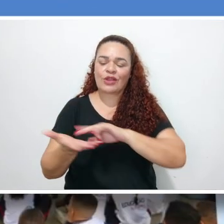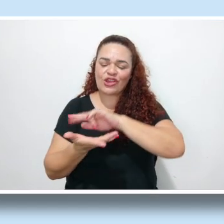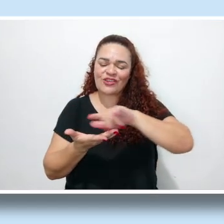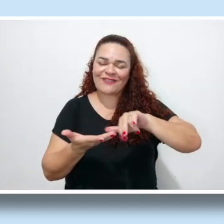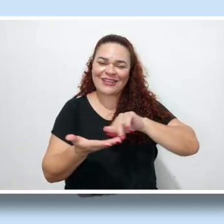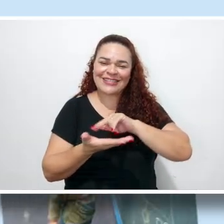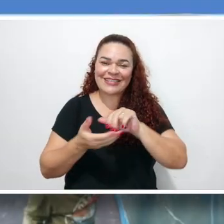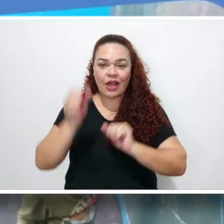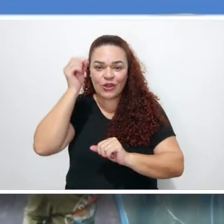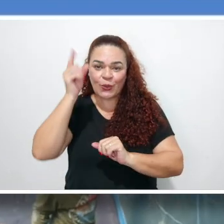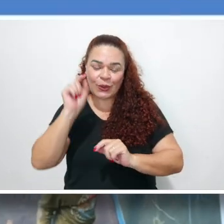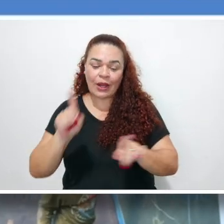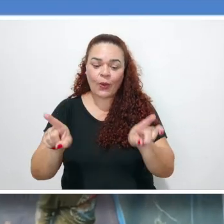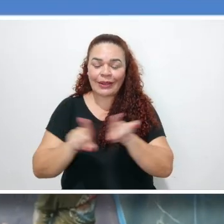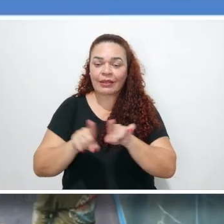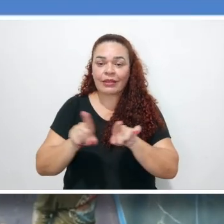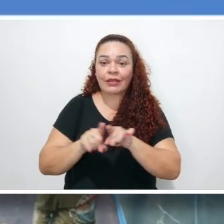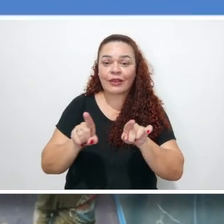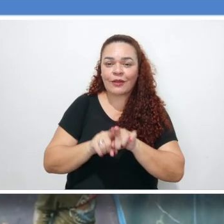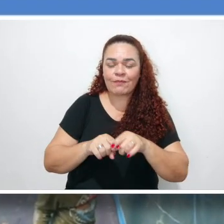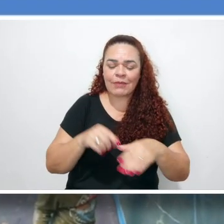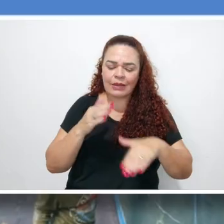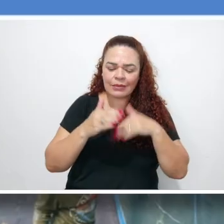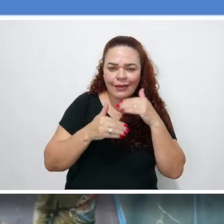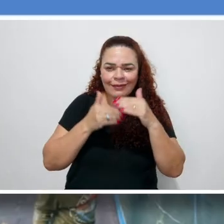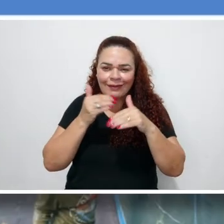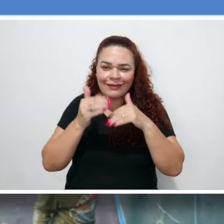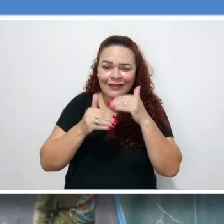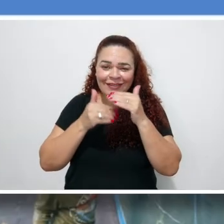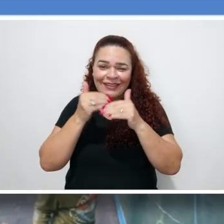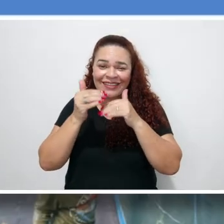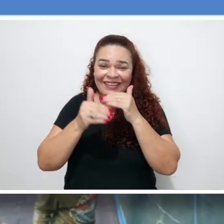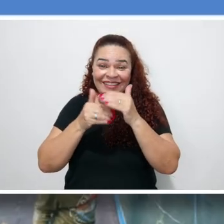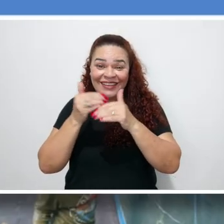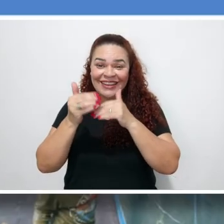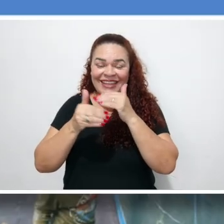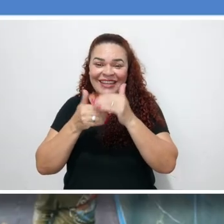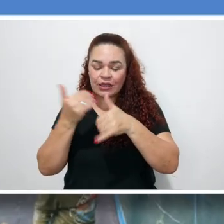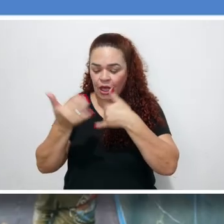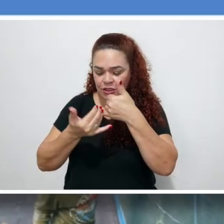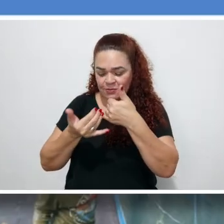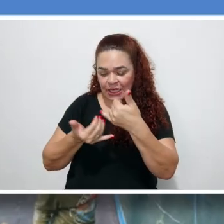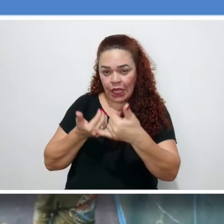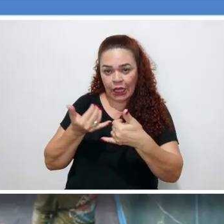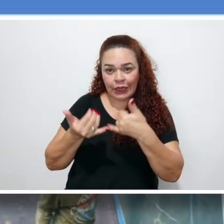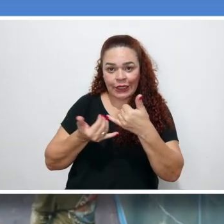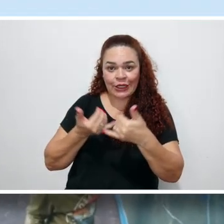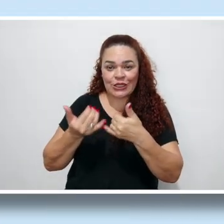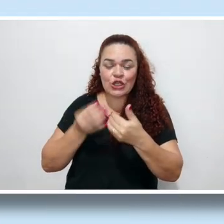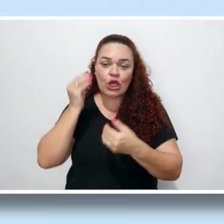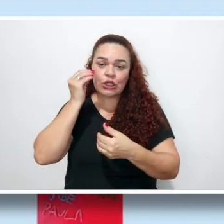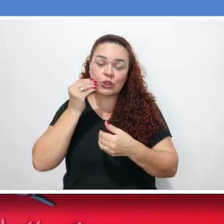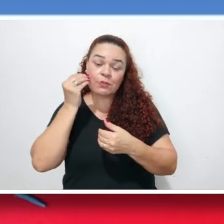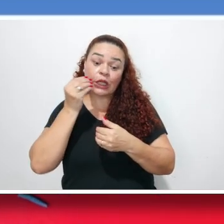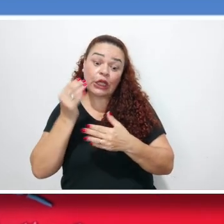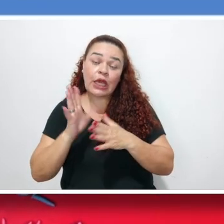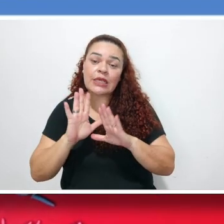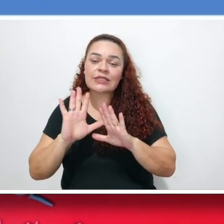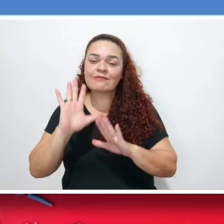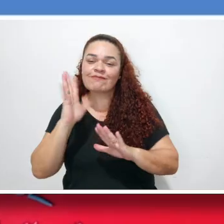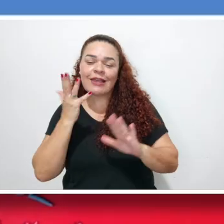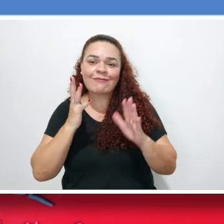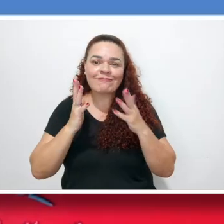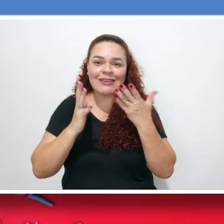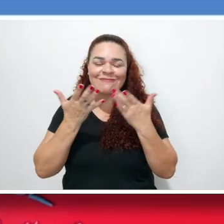diversidade étnica e cultural. Aos poucos, os riscantes e as marcas gráficas começam a fazer parte das nossas brincadeiras, e as